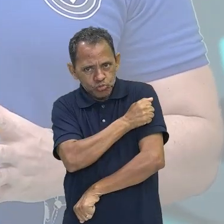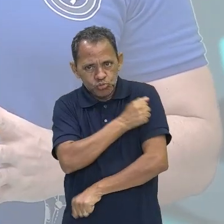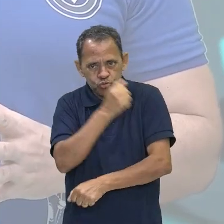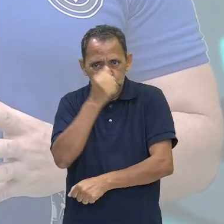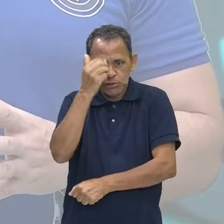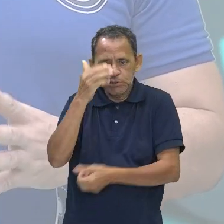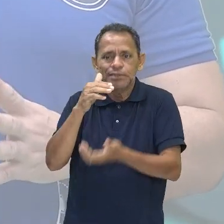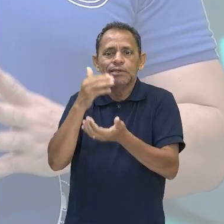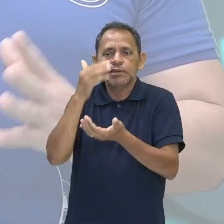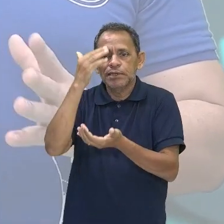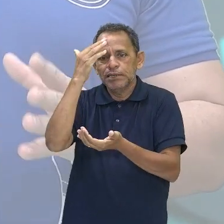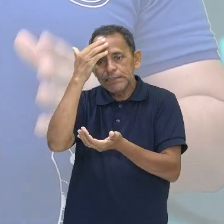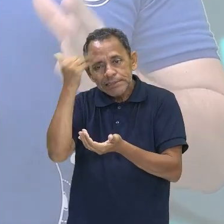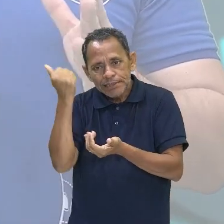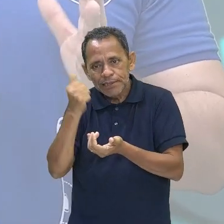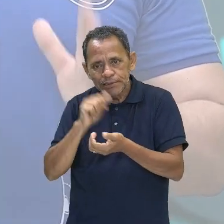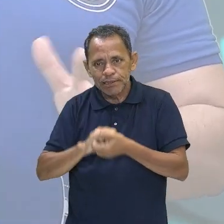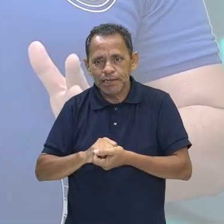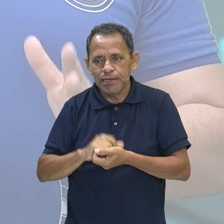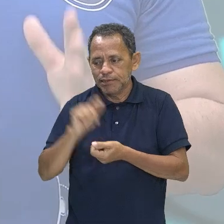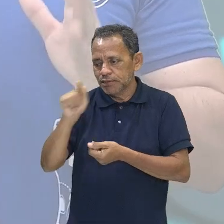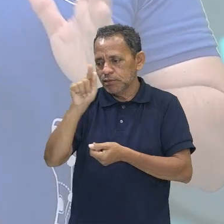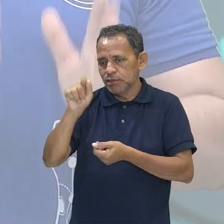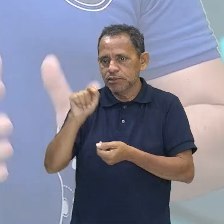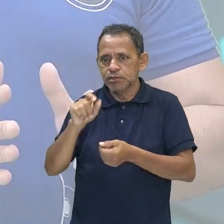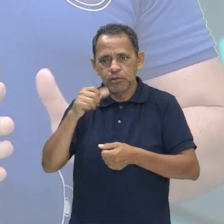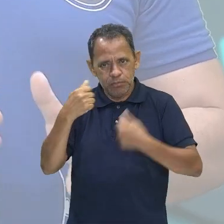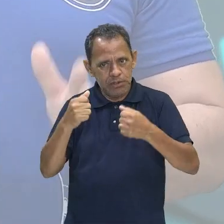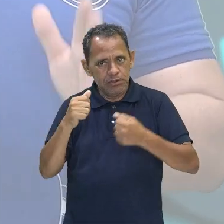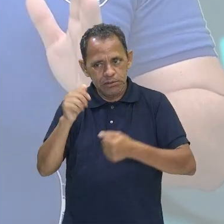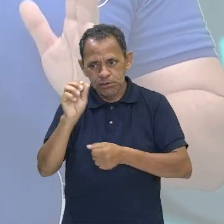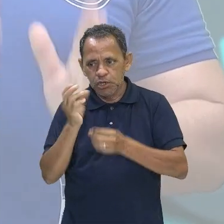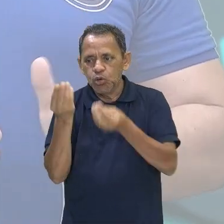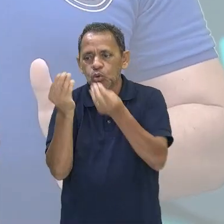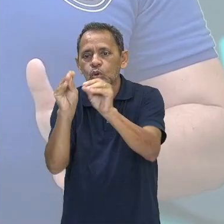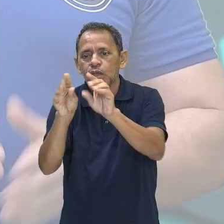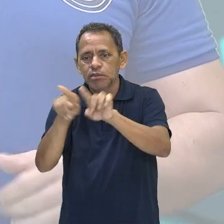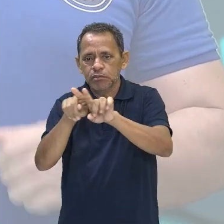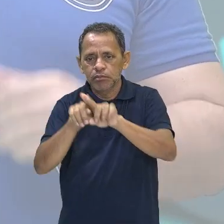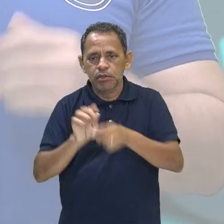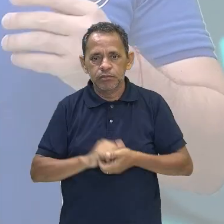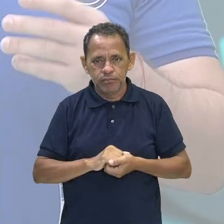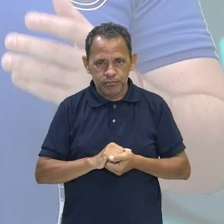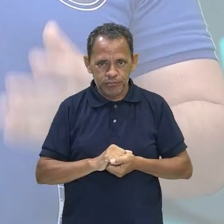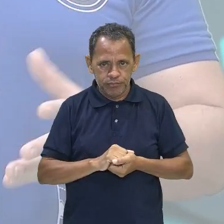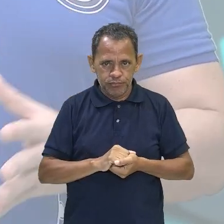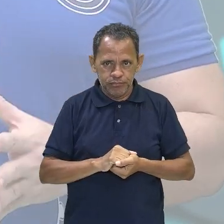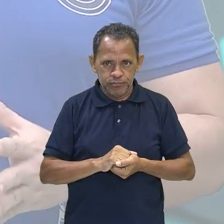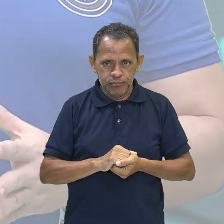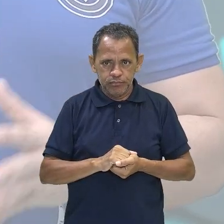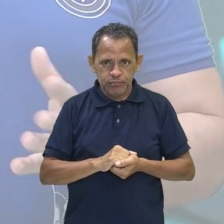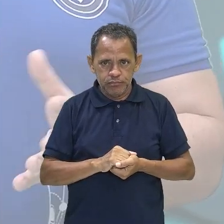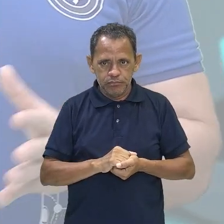ser utilizada. Bom, então, to be, subject, main verb e o